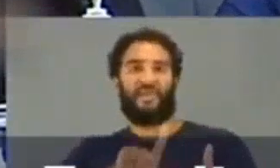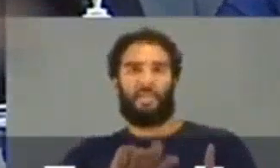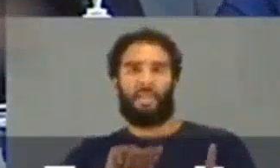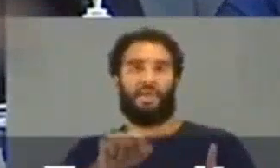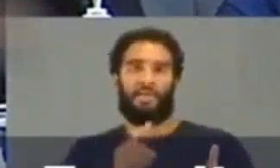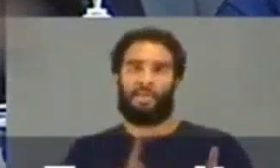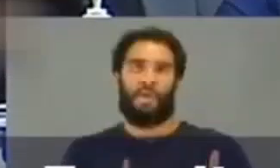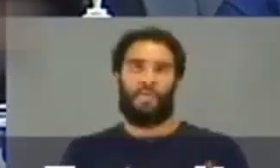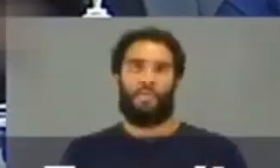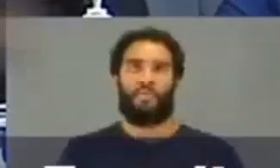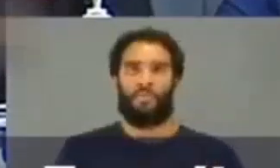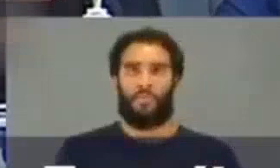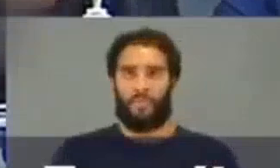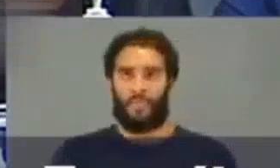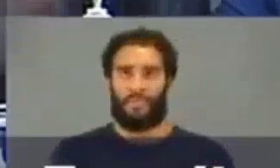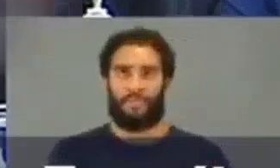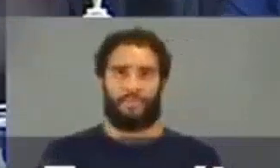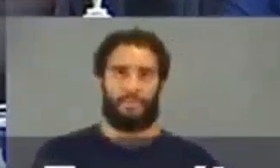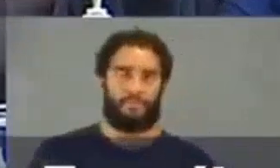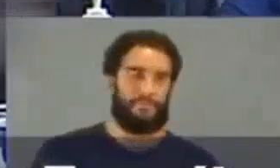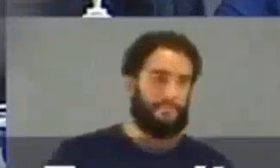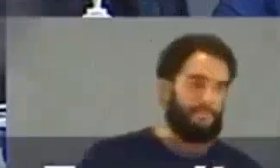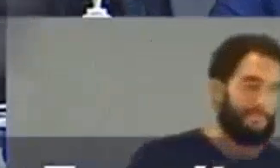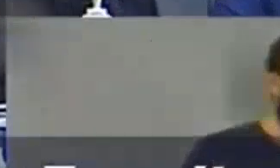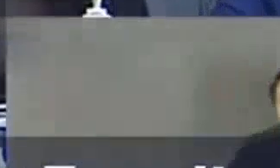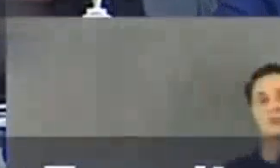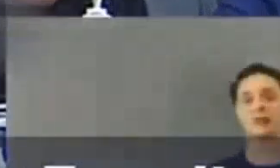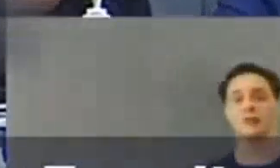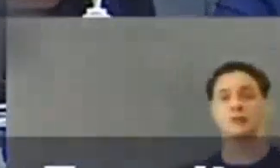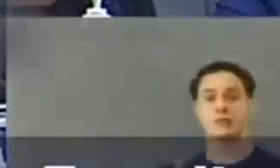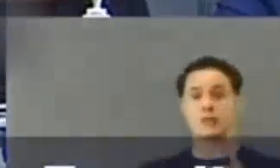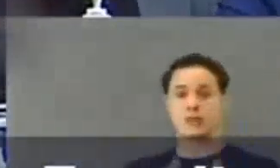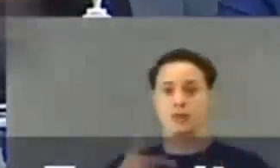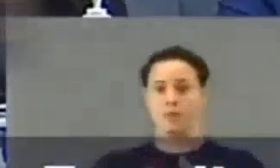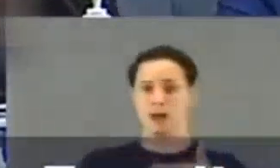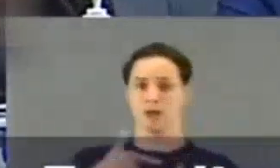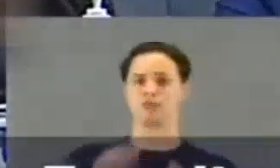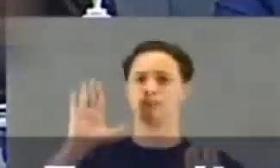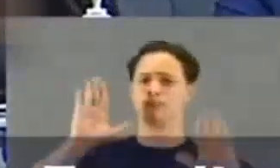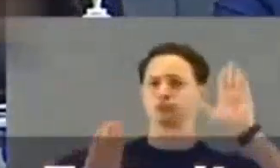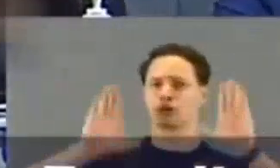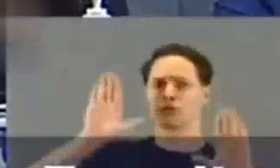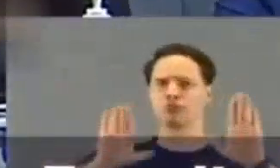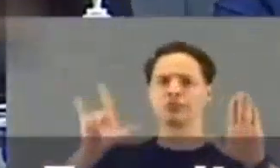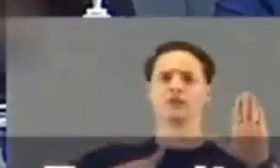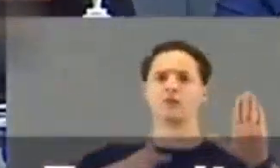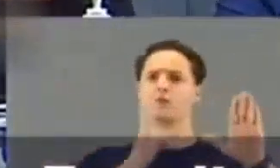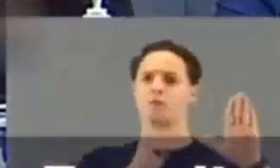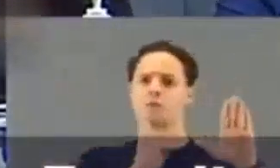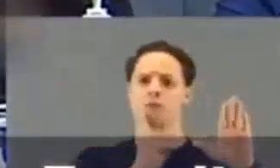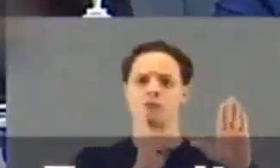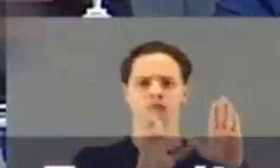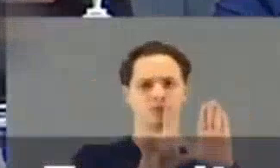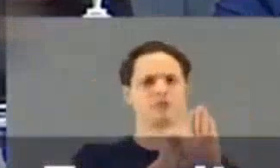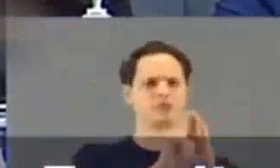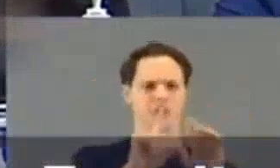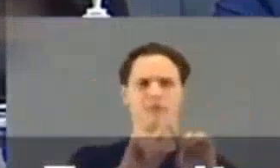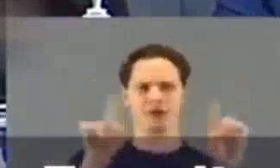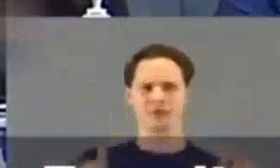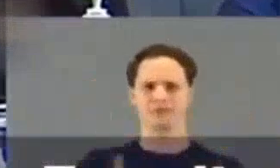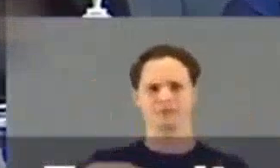escritório. Para trabalhar com licitação, basta ter conhecimento das normas em relação à licitação. Nos Estados Unidos ele não precisava falar inglês.